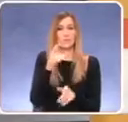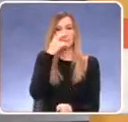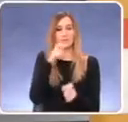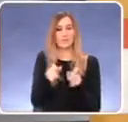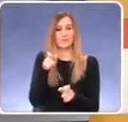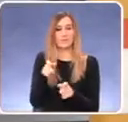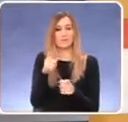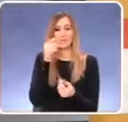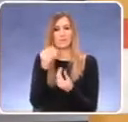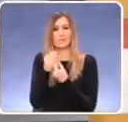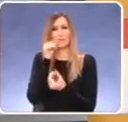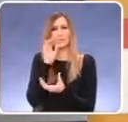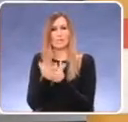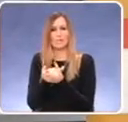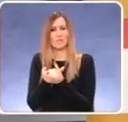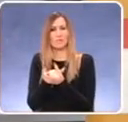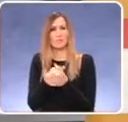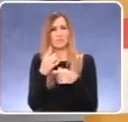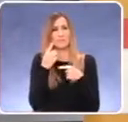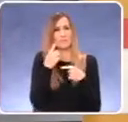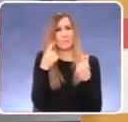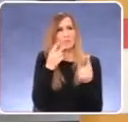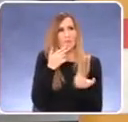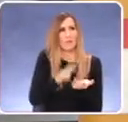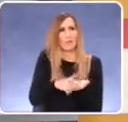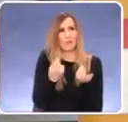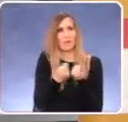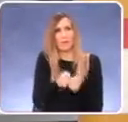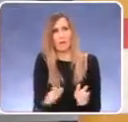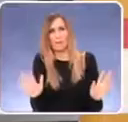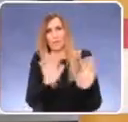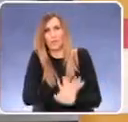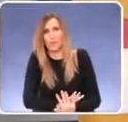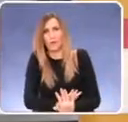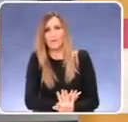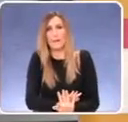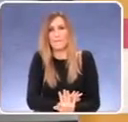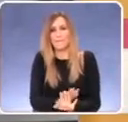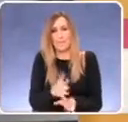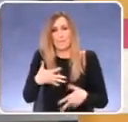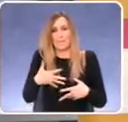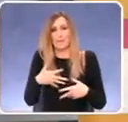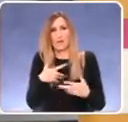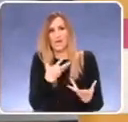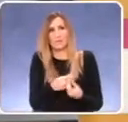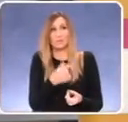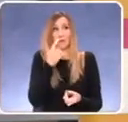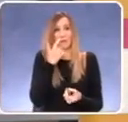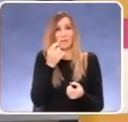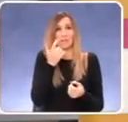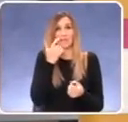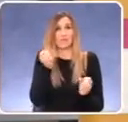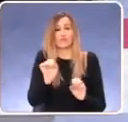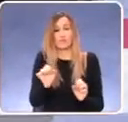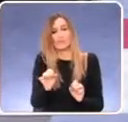junto dos maridos não mostram a realidade, claro, portanto, claro. Têm pudor em assumir perante o marido que não têm dentes. Não é? Exato,